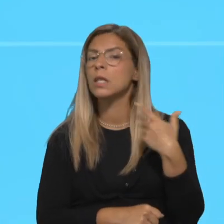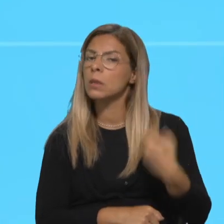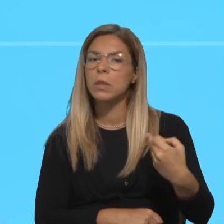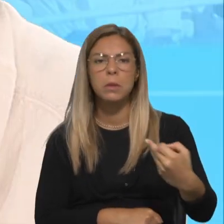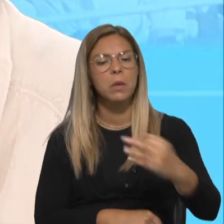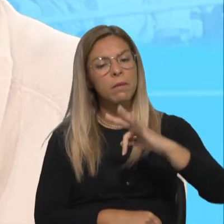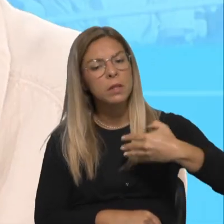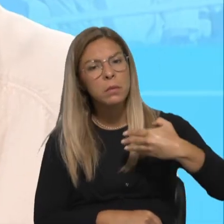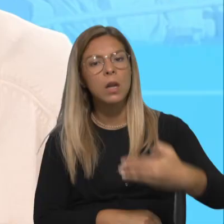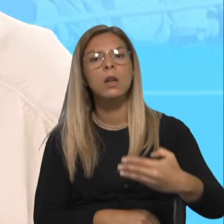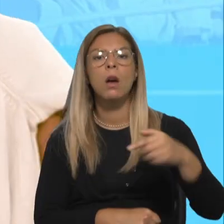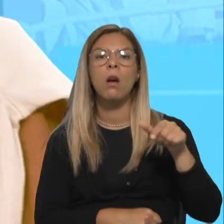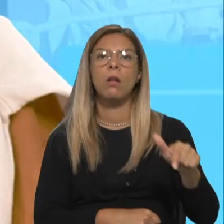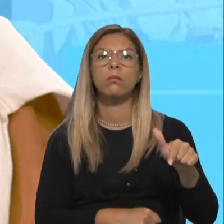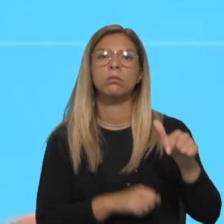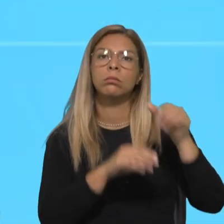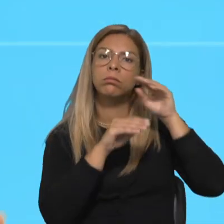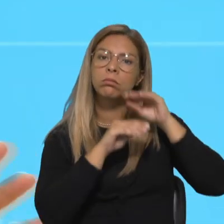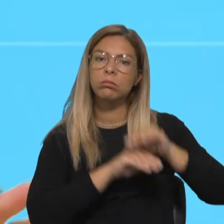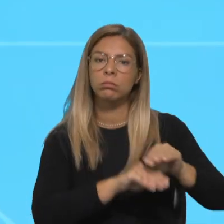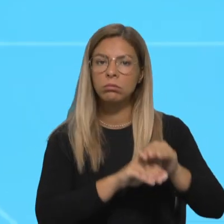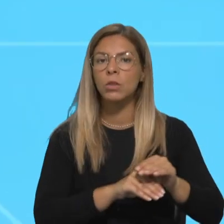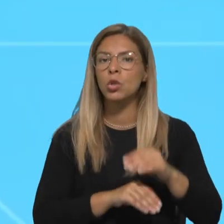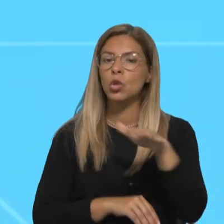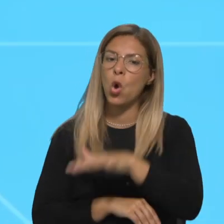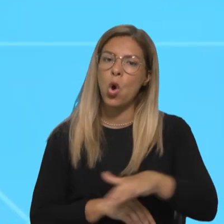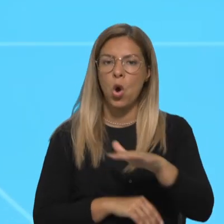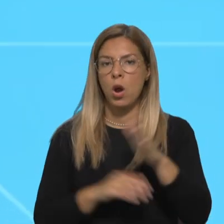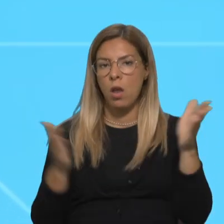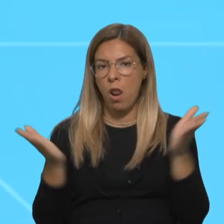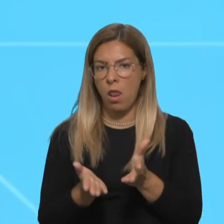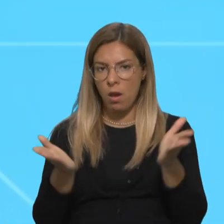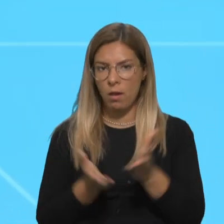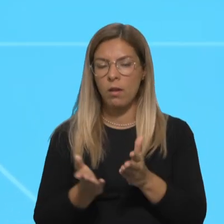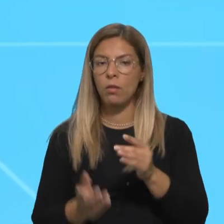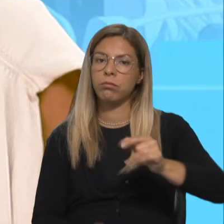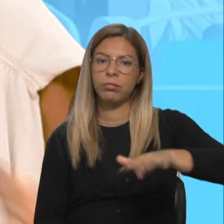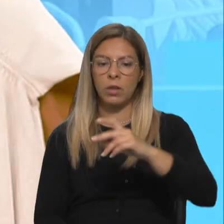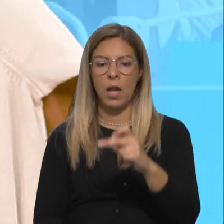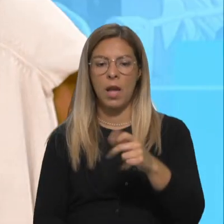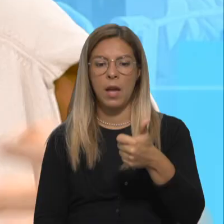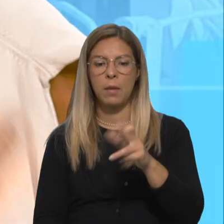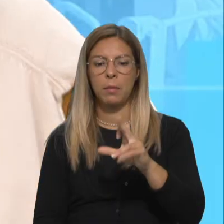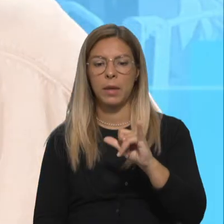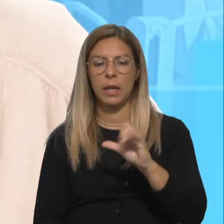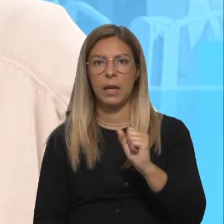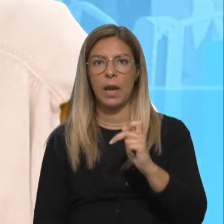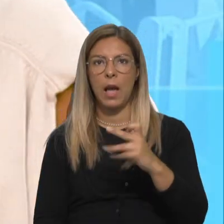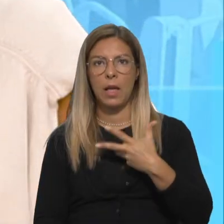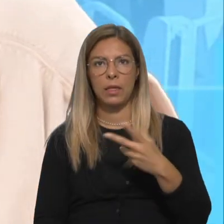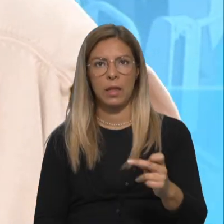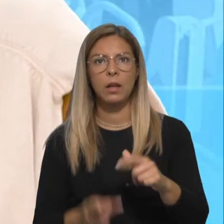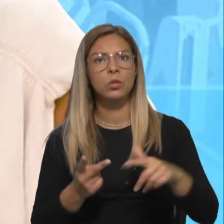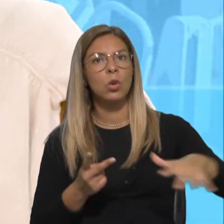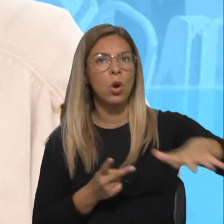aqui em Alenquer, na Brigada. A Constituição das cidadelas é simples, só há uma única lei então, não é? Uma única lei. Vivem famílias, vivem pessoas consagradas,